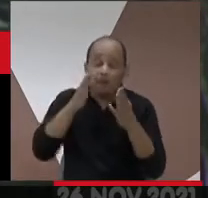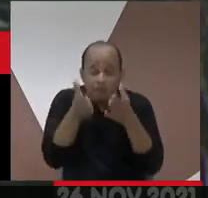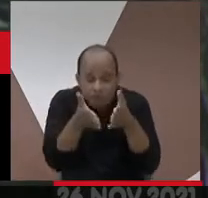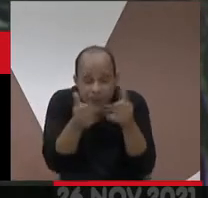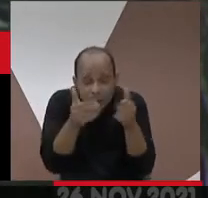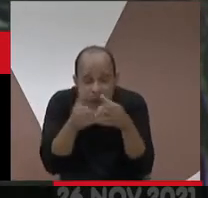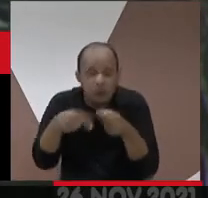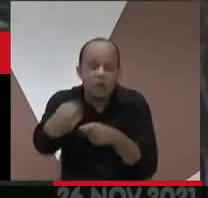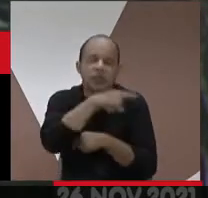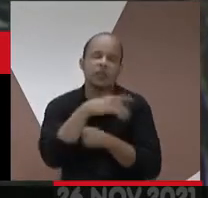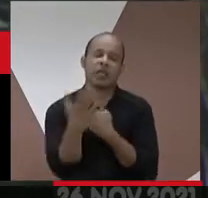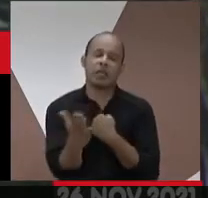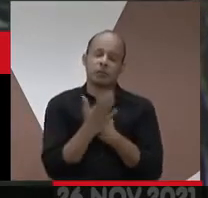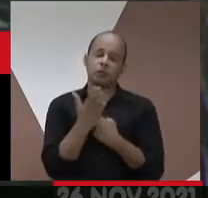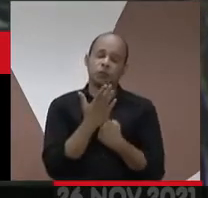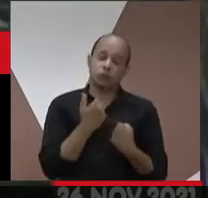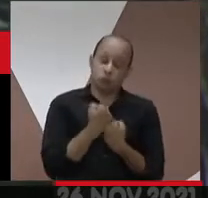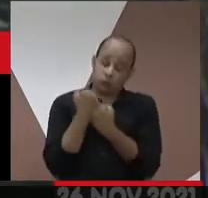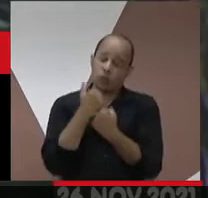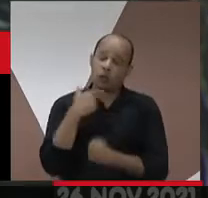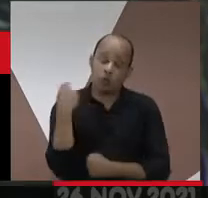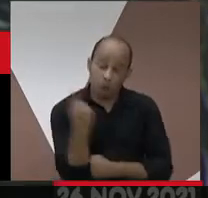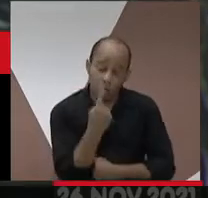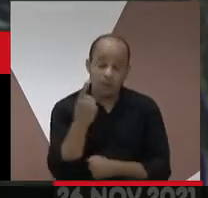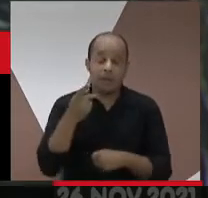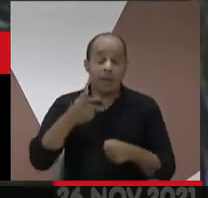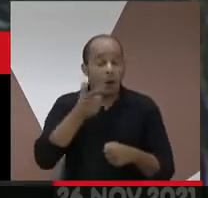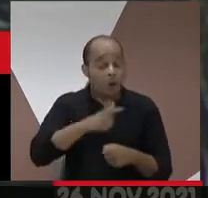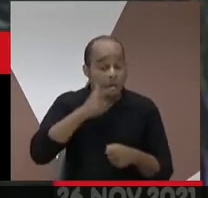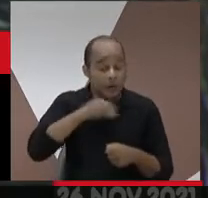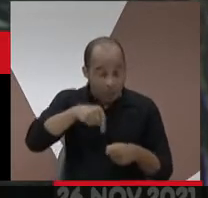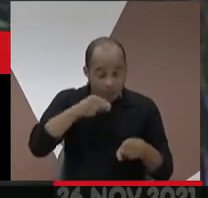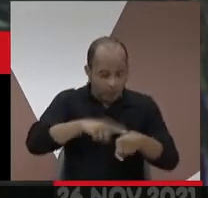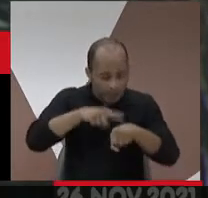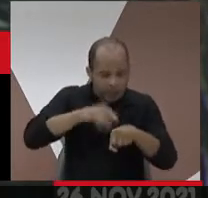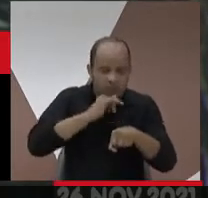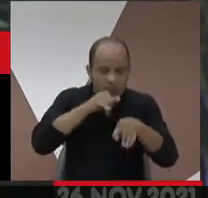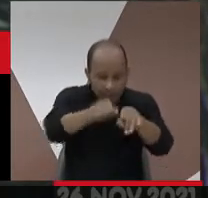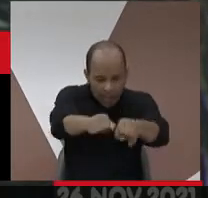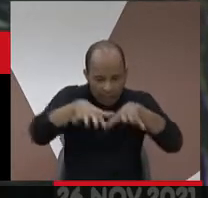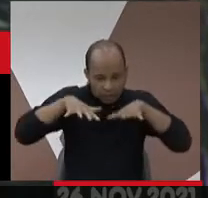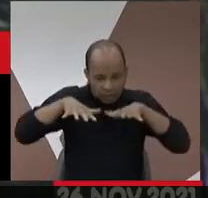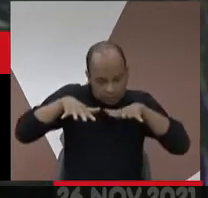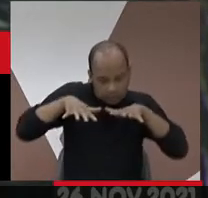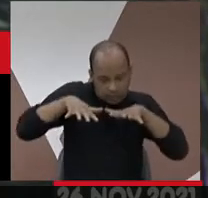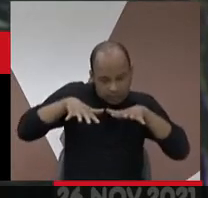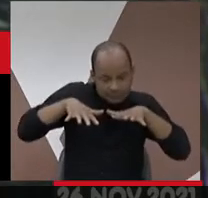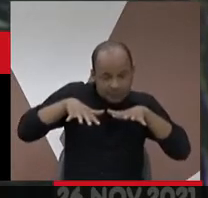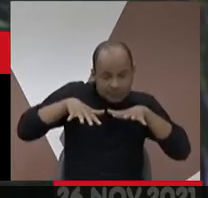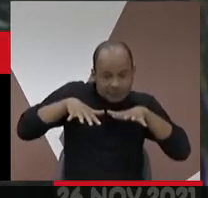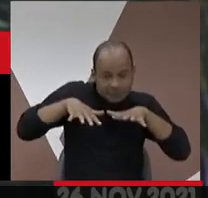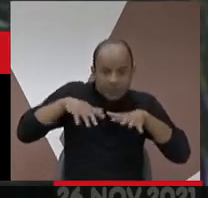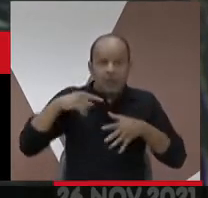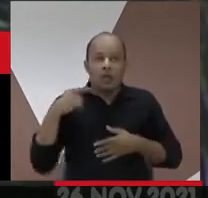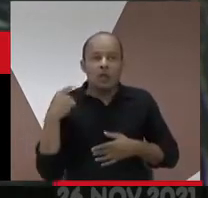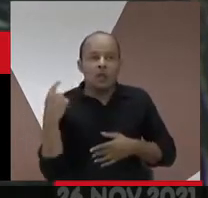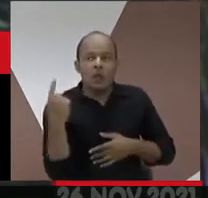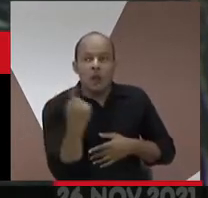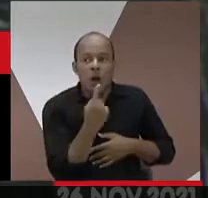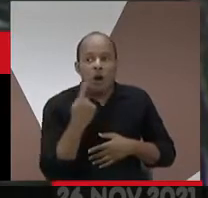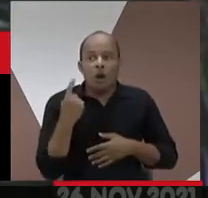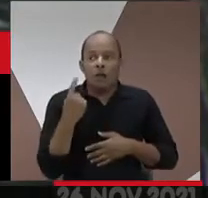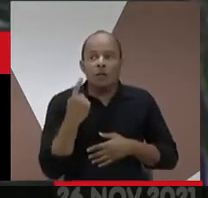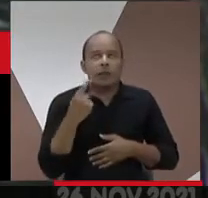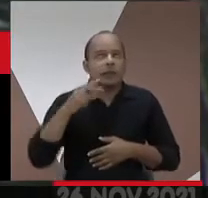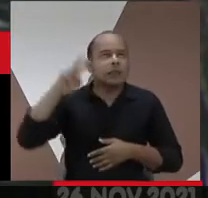vocês para que as audiências que estão acontecendo nessa consulta pública, uma que